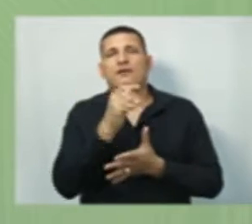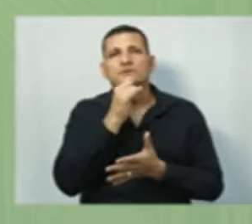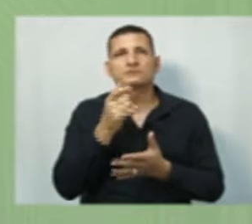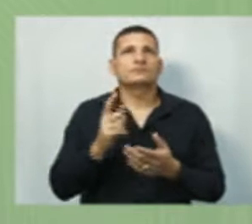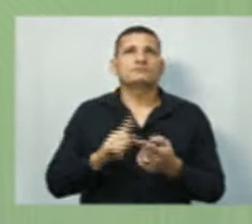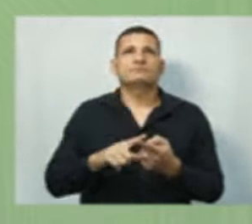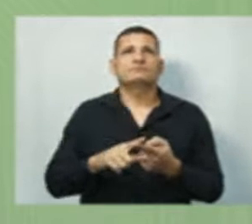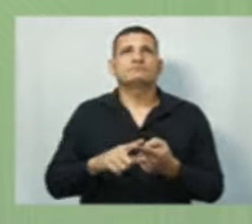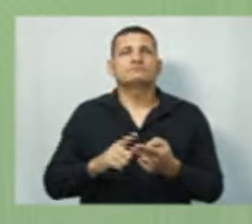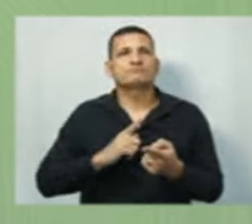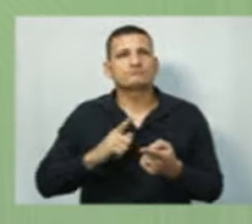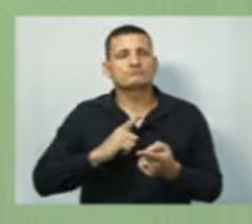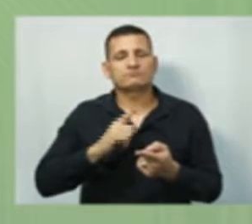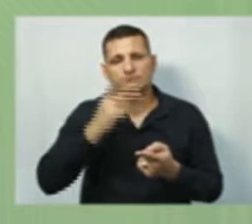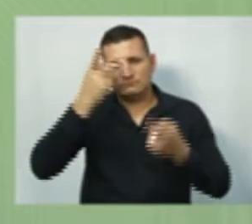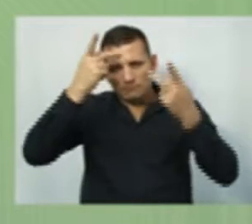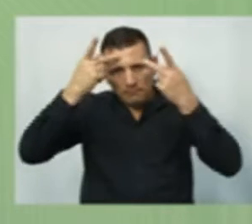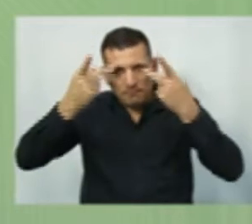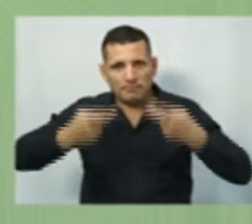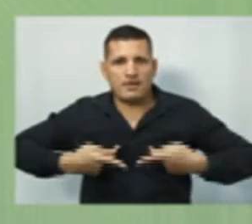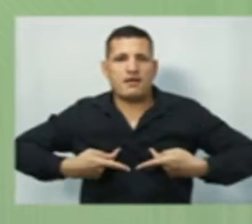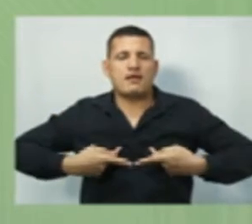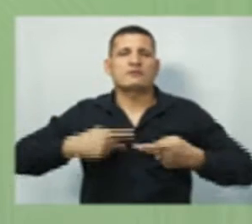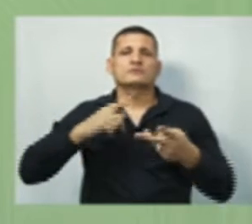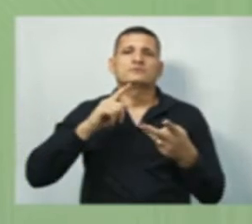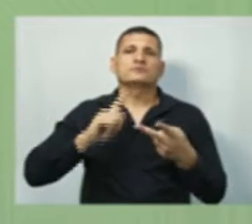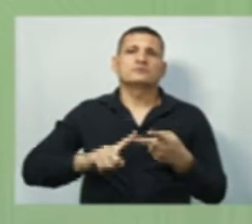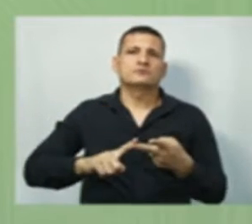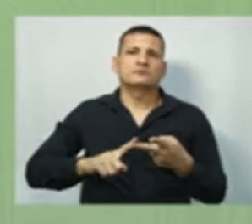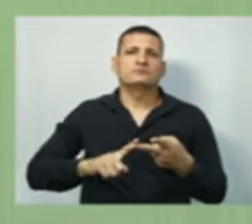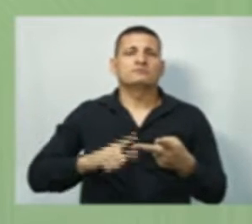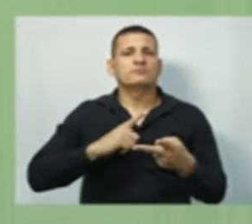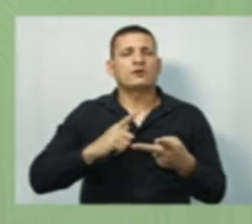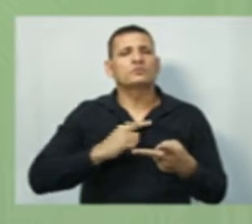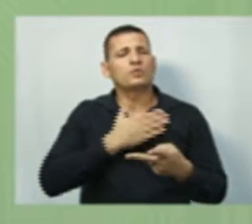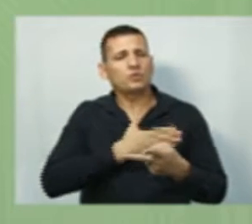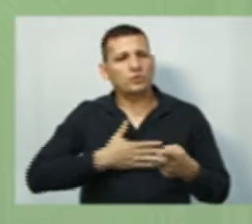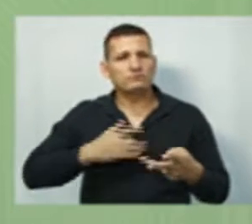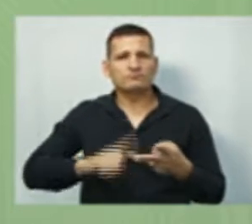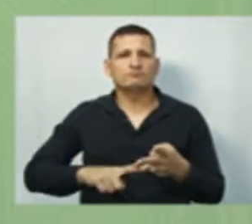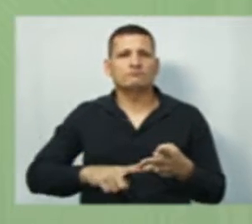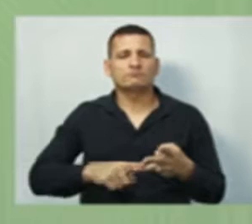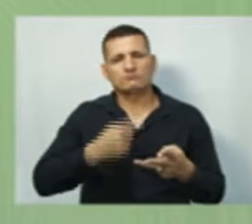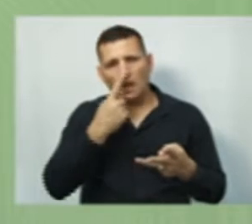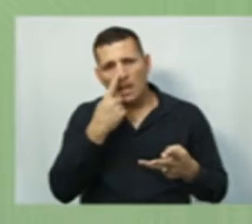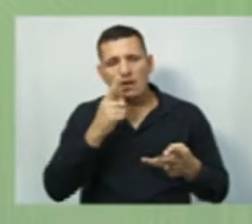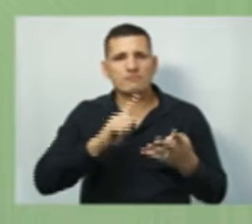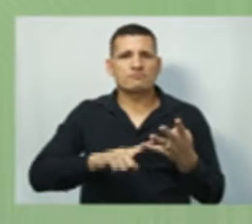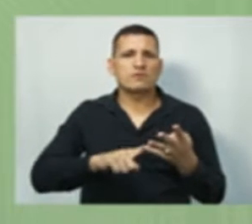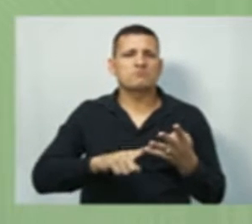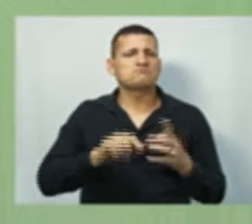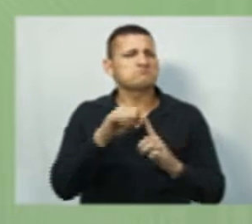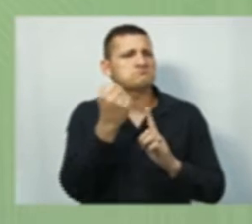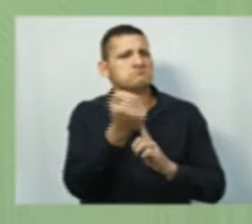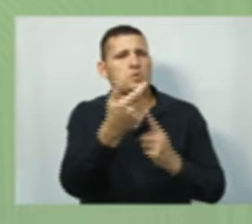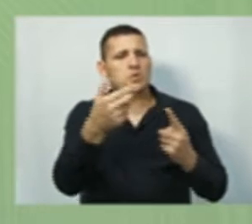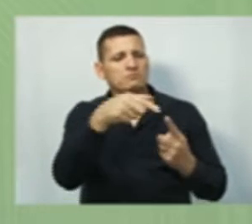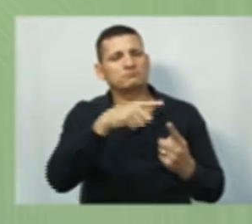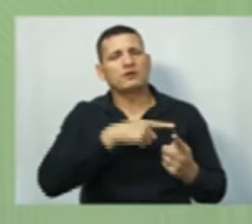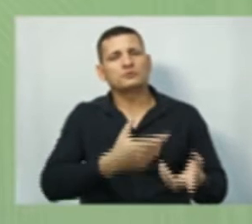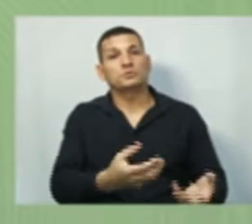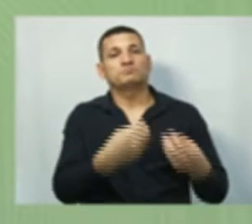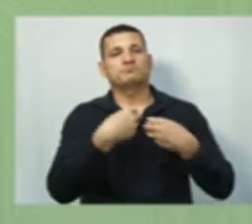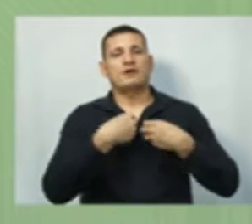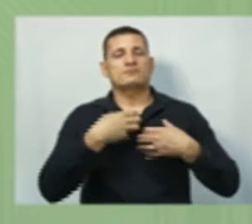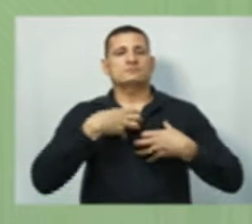o reconhecimento, tem até questões sociais que nos envolvem, que também satisfazem as nossas necessidades humanas.